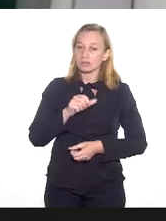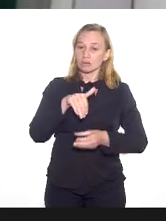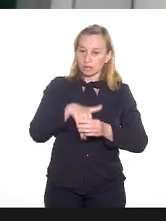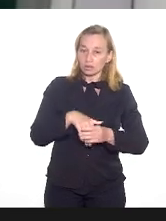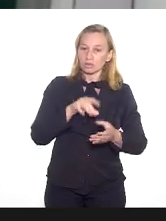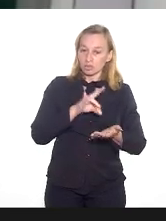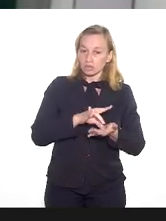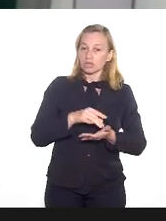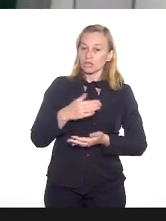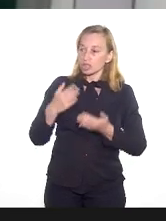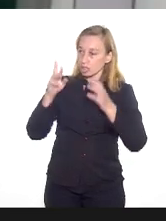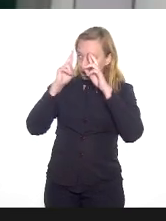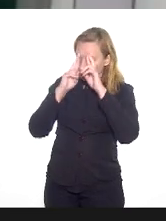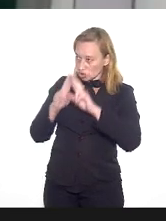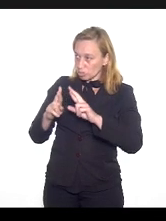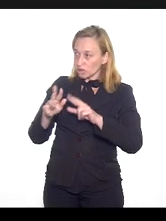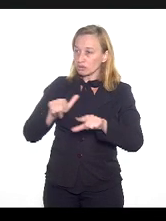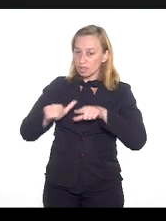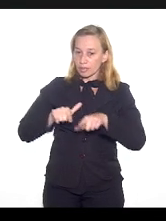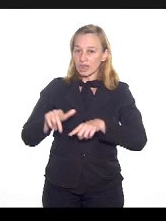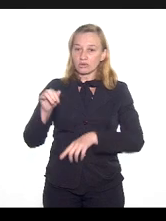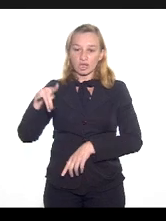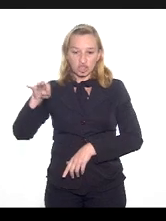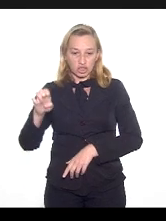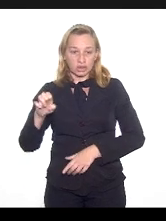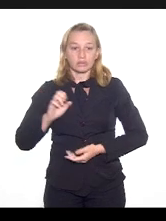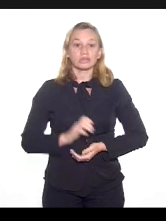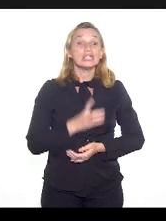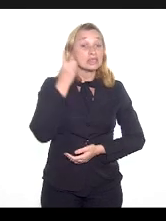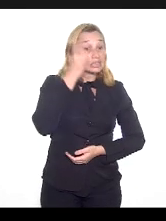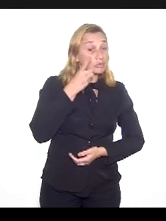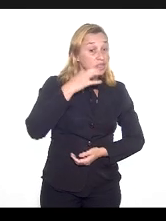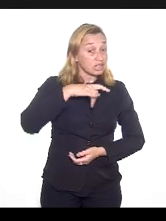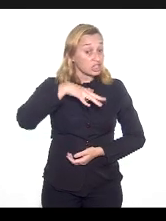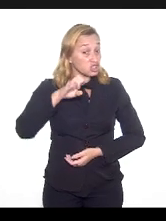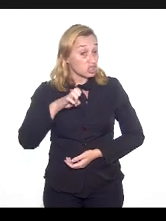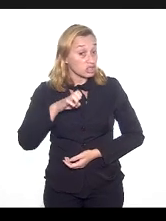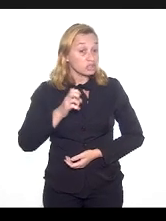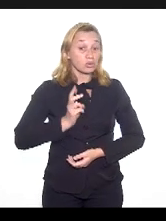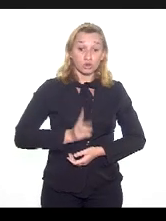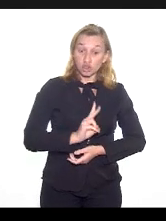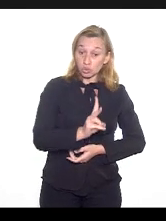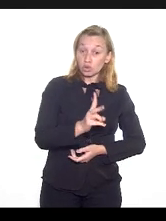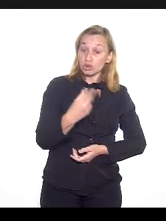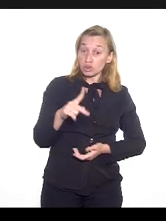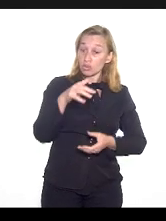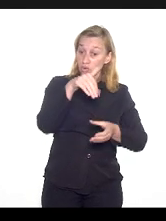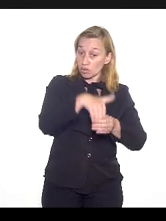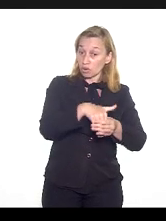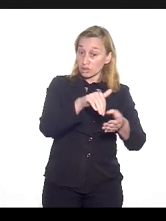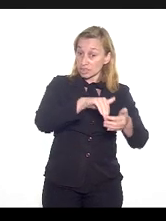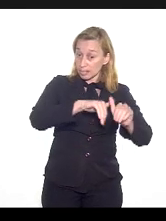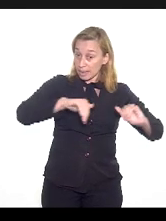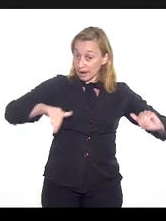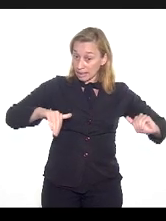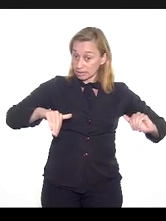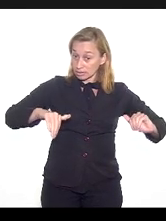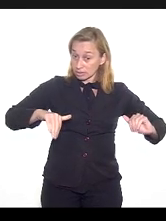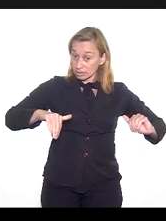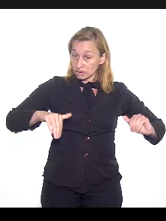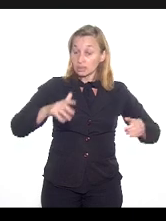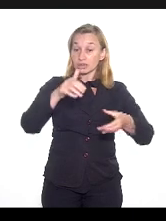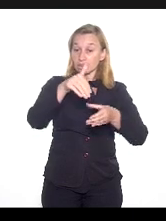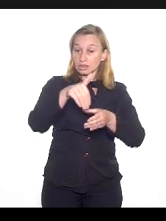original, com todo respeito ao trabalho do Alexandre. Deputado Alexandre Freitas, mantém o seu voto em separado, na condição